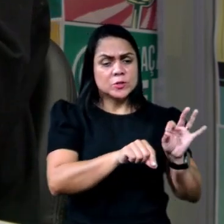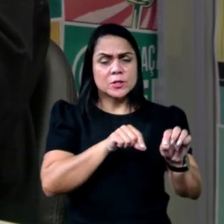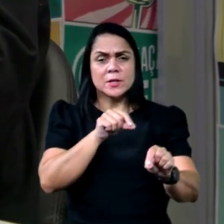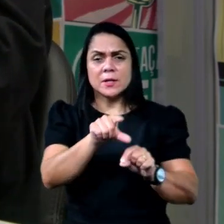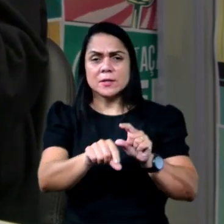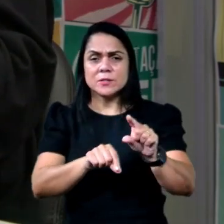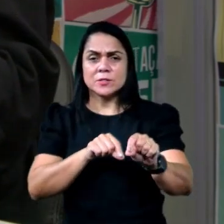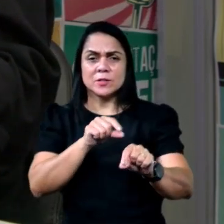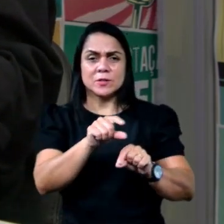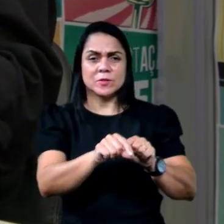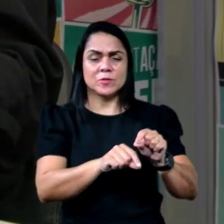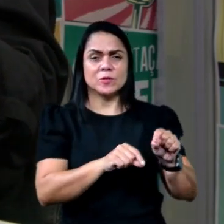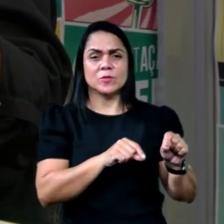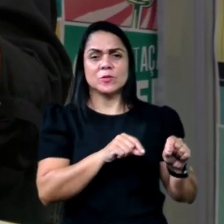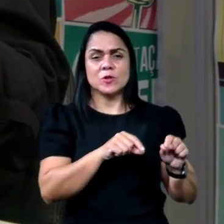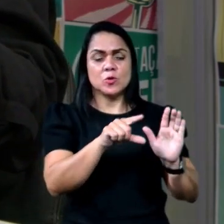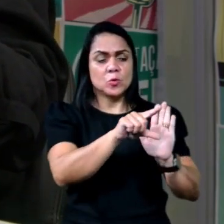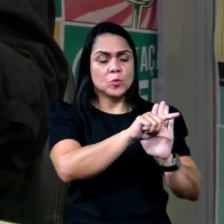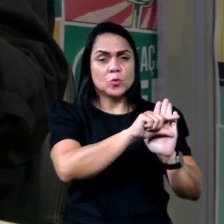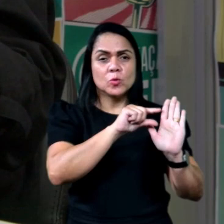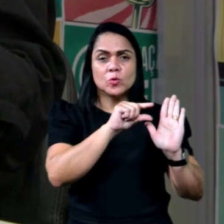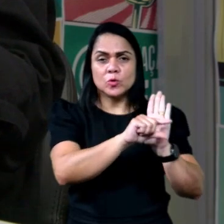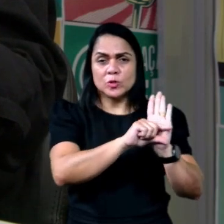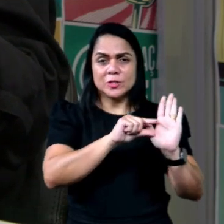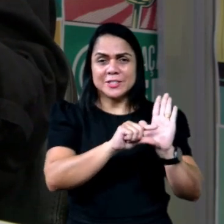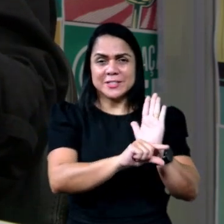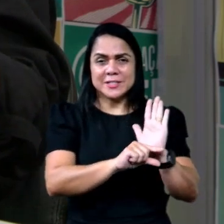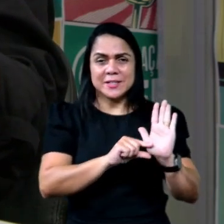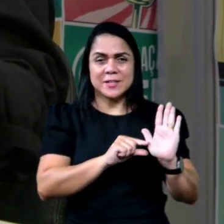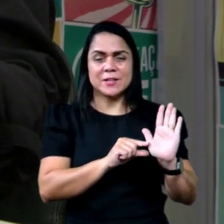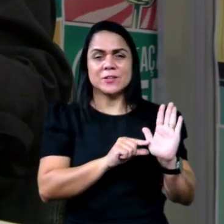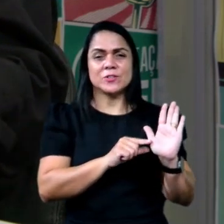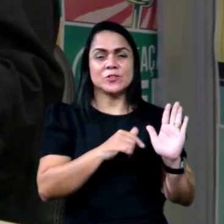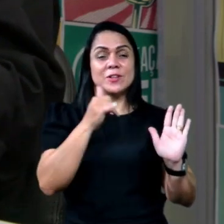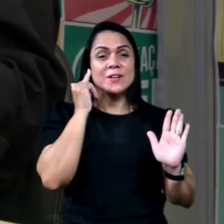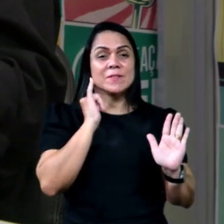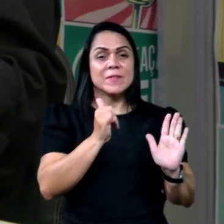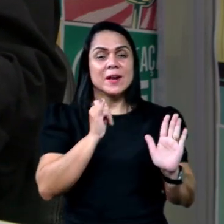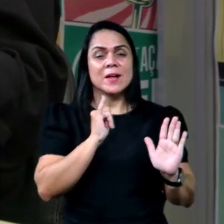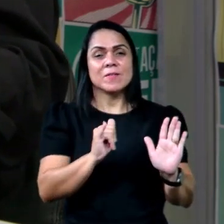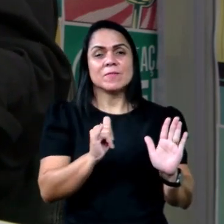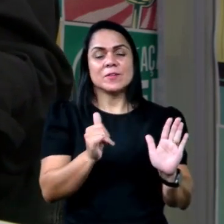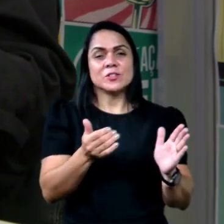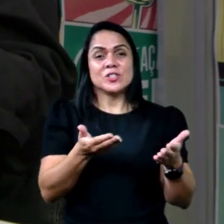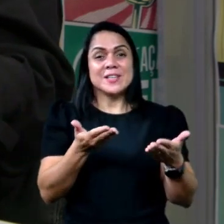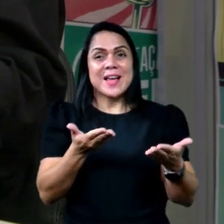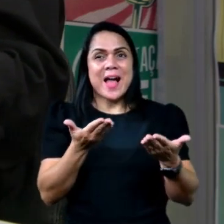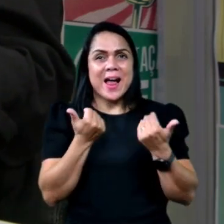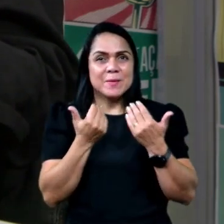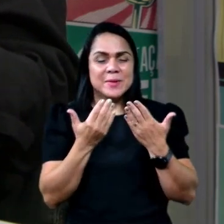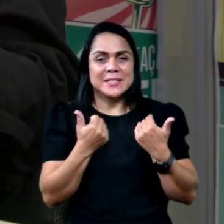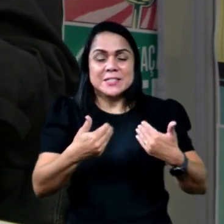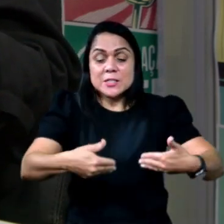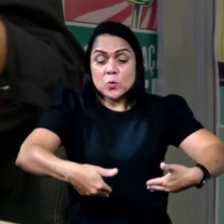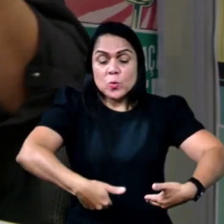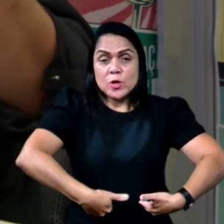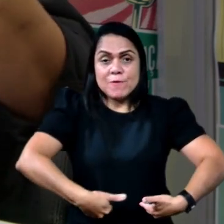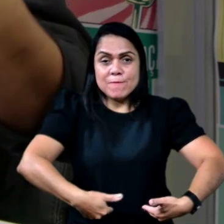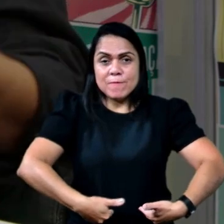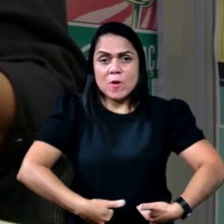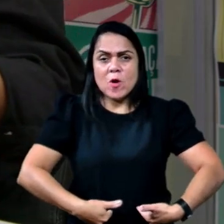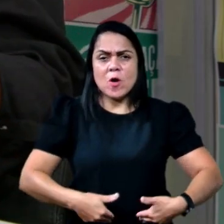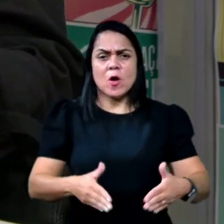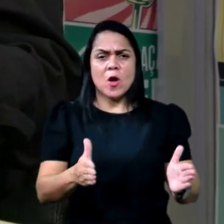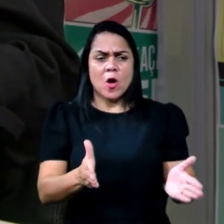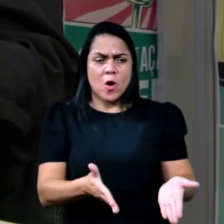selecionei todos os trechos onde a Carolina Maria de Jesus falava sobre alimentação e fome. Então, se ela fala, hoje peguei comida